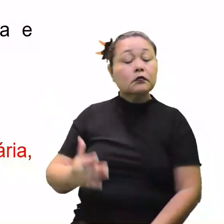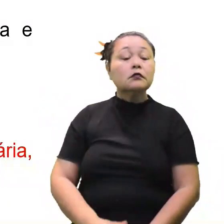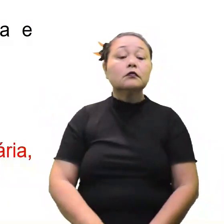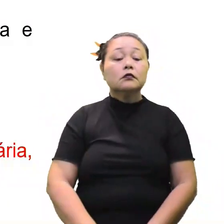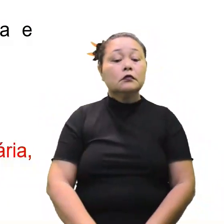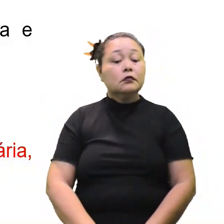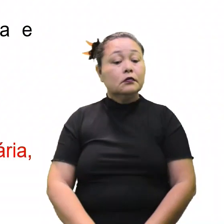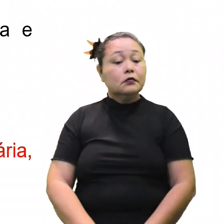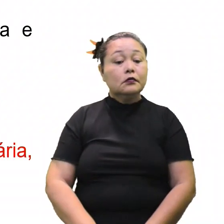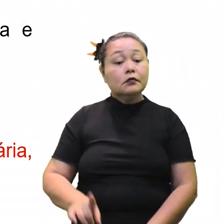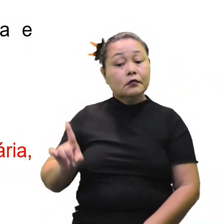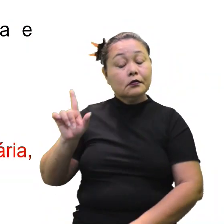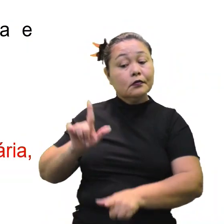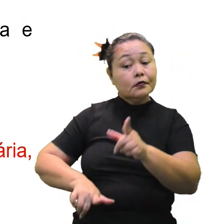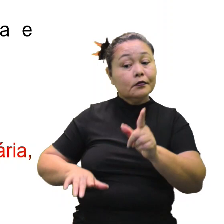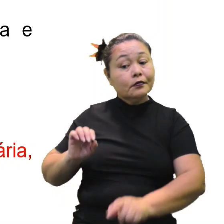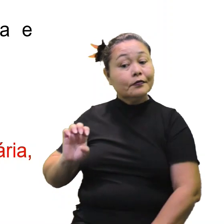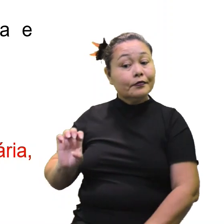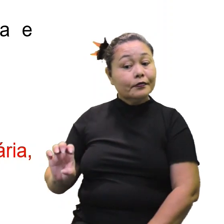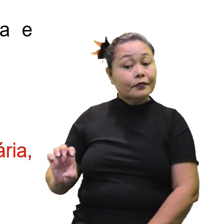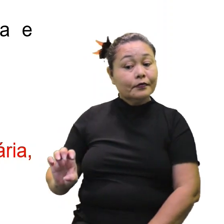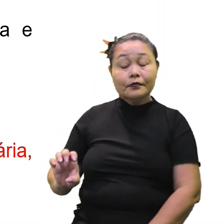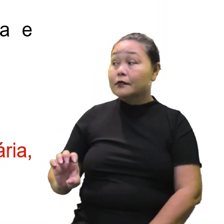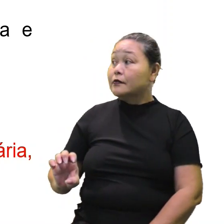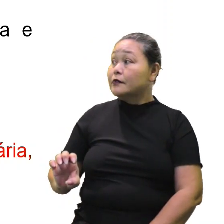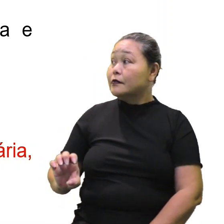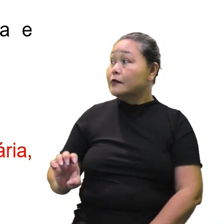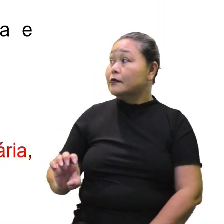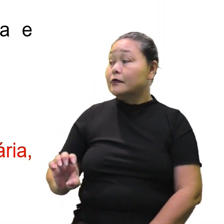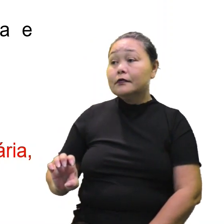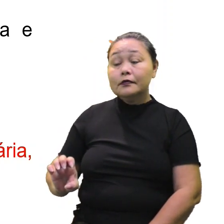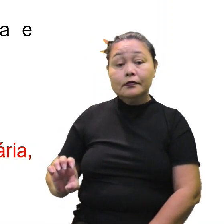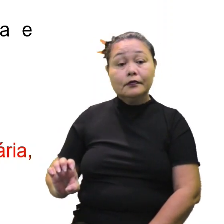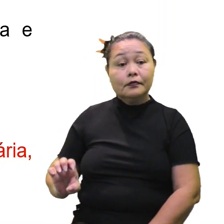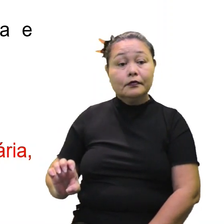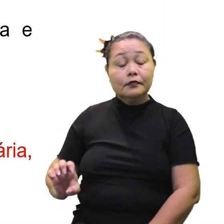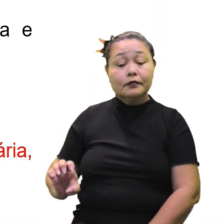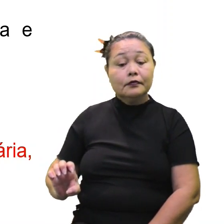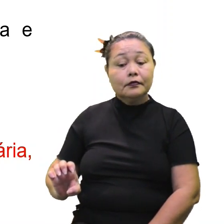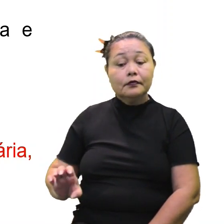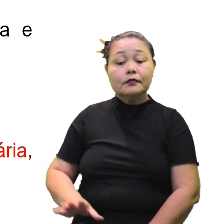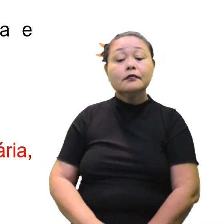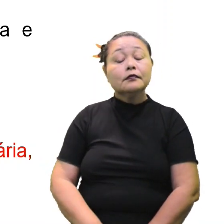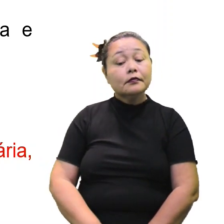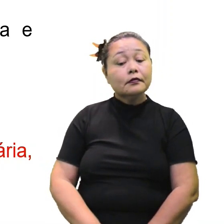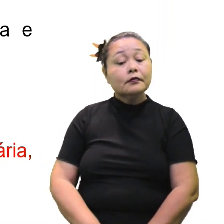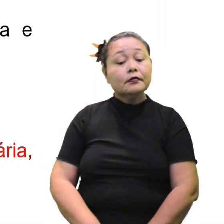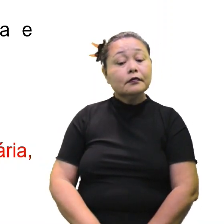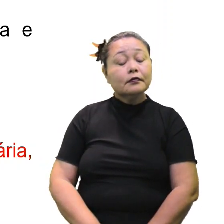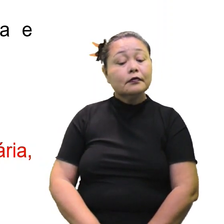vocês. É a letra E. É a letra E.